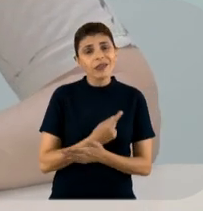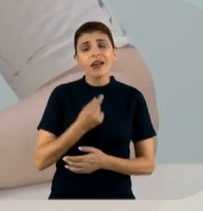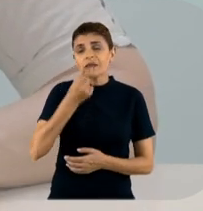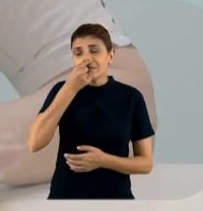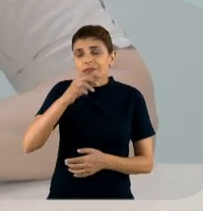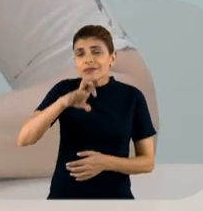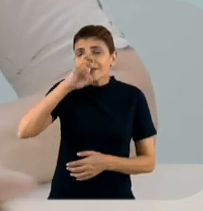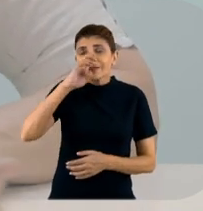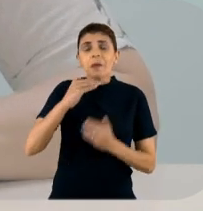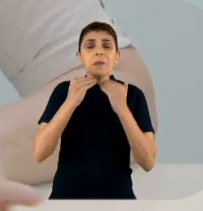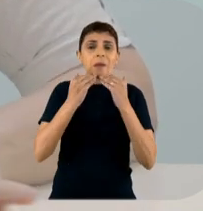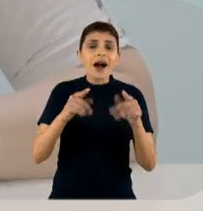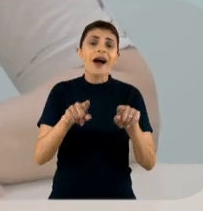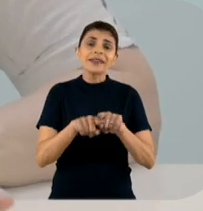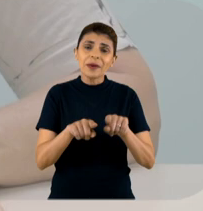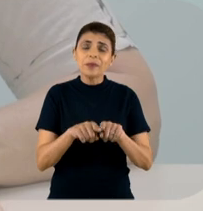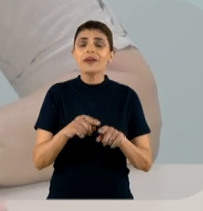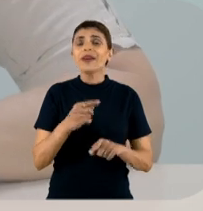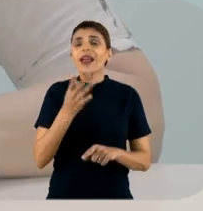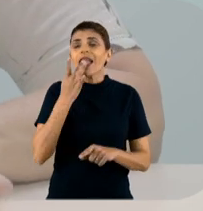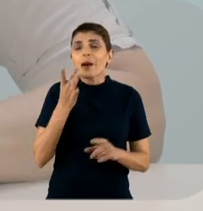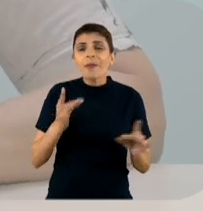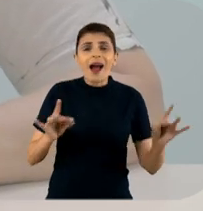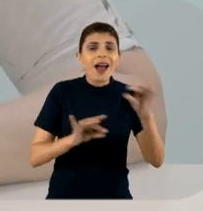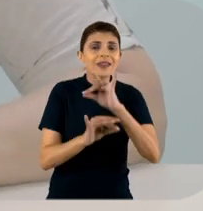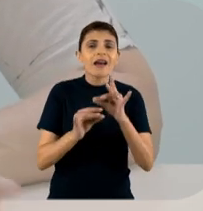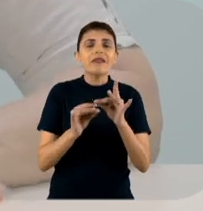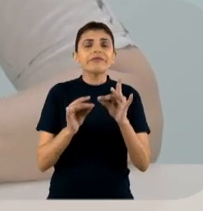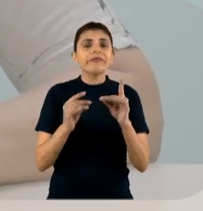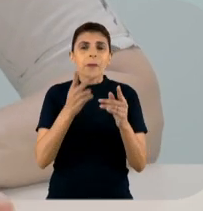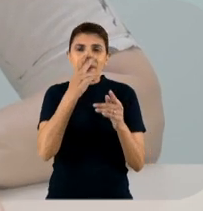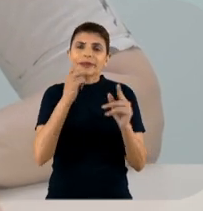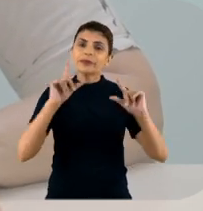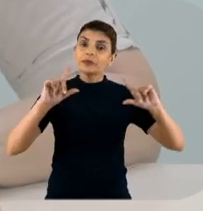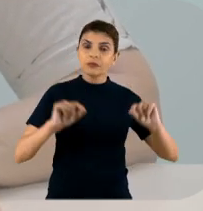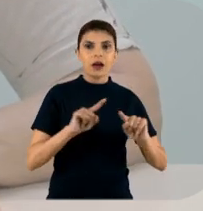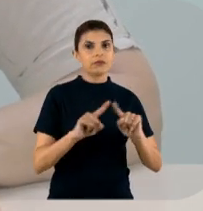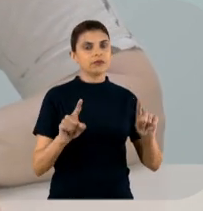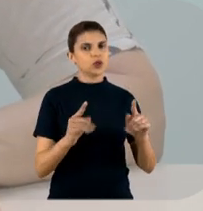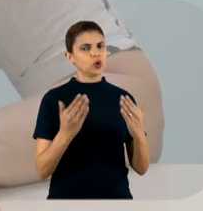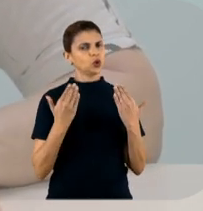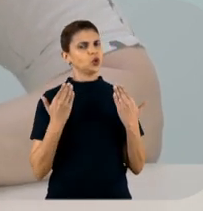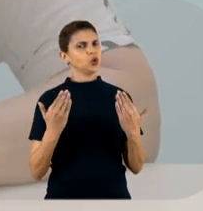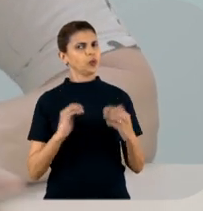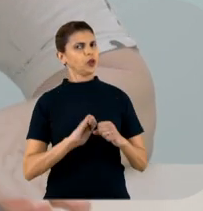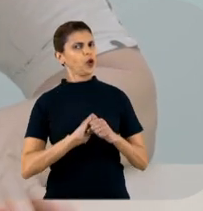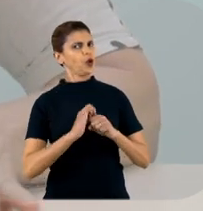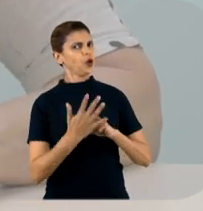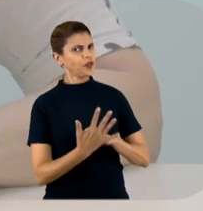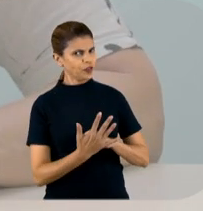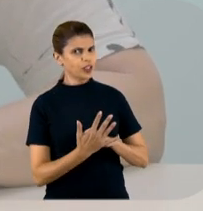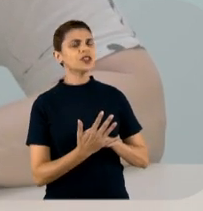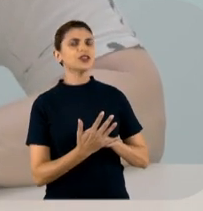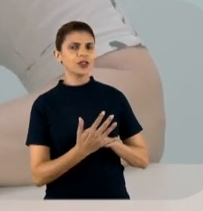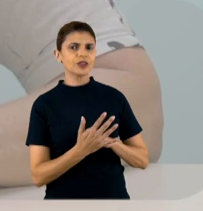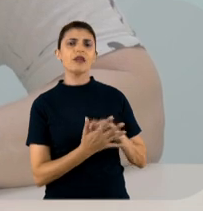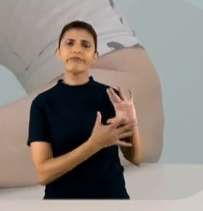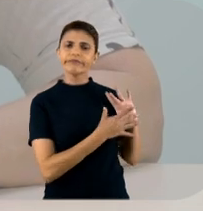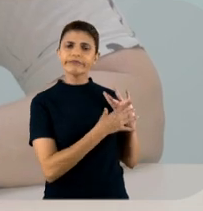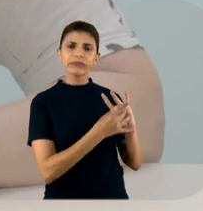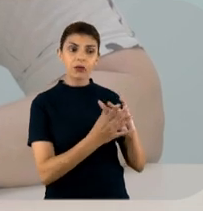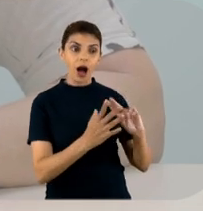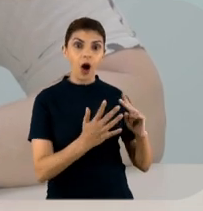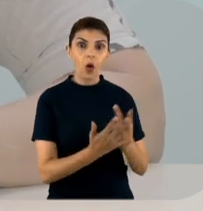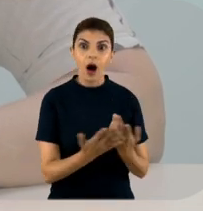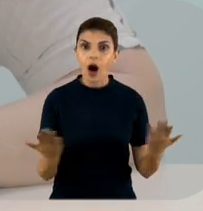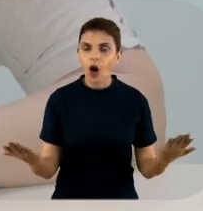geral então é é é tudo bastante inespecífico mas nesse momento tudo bastante suspeito de ser covid dada a prevalência o que